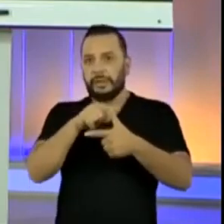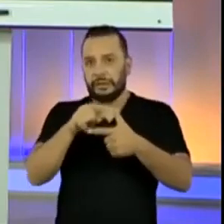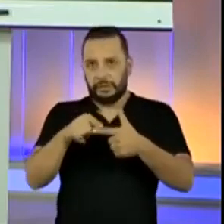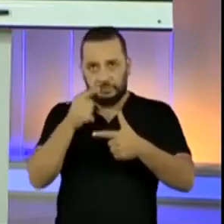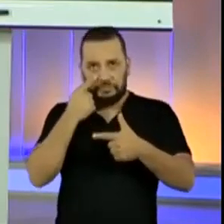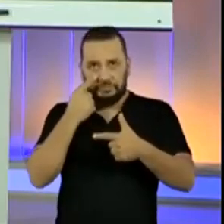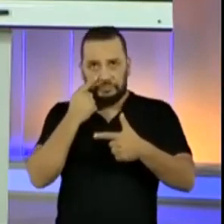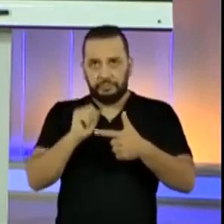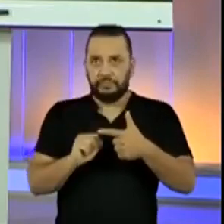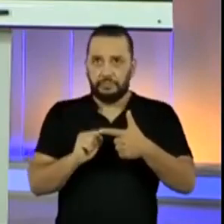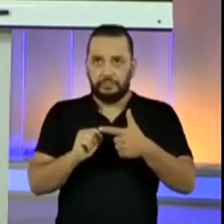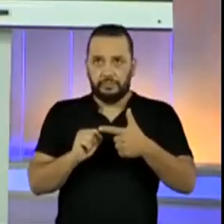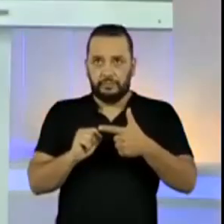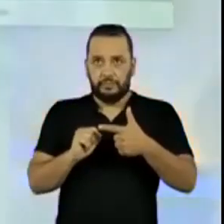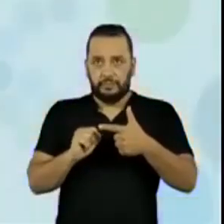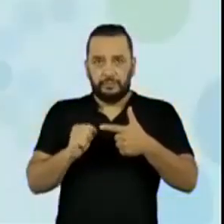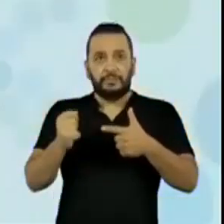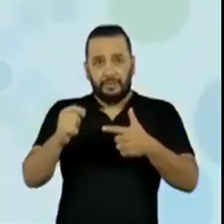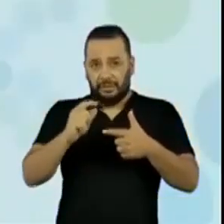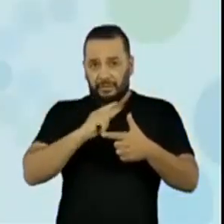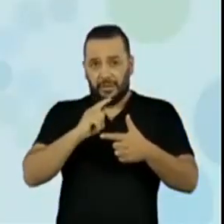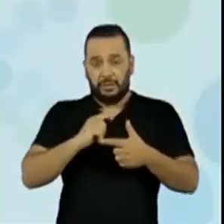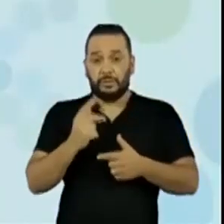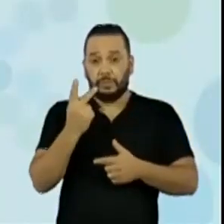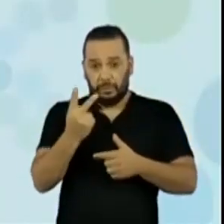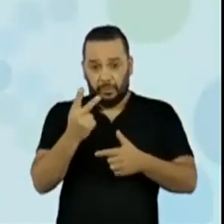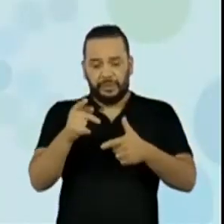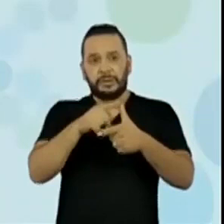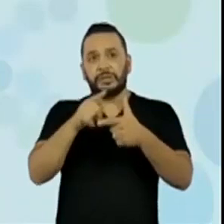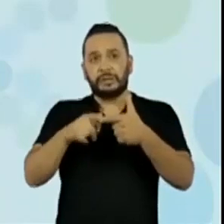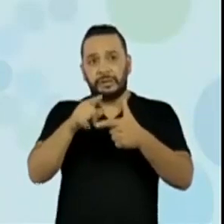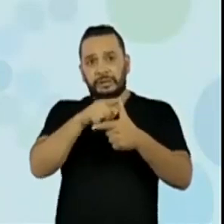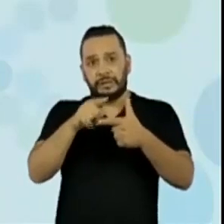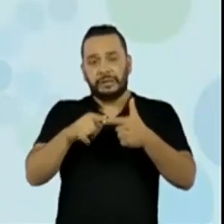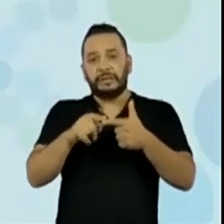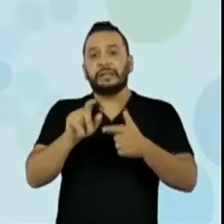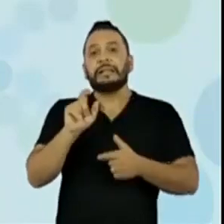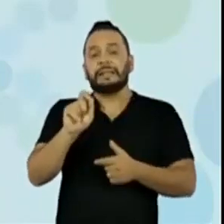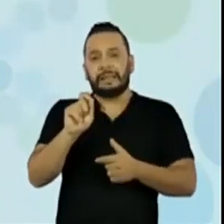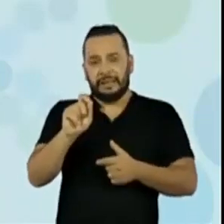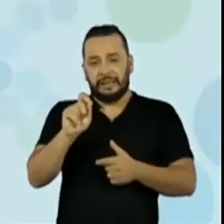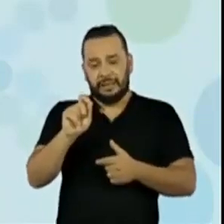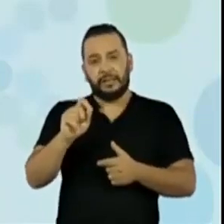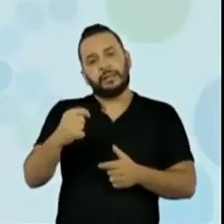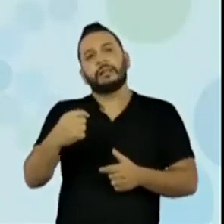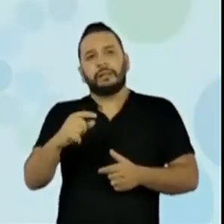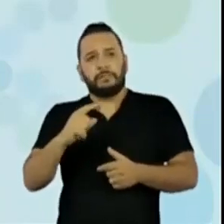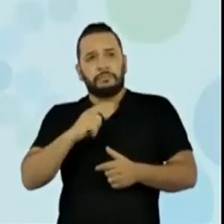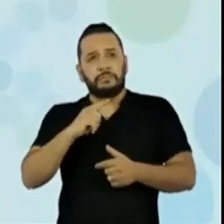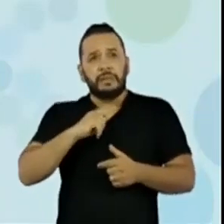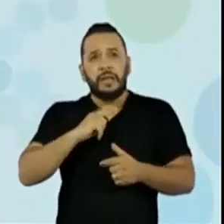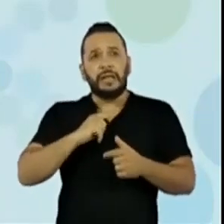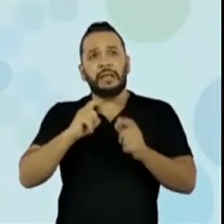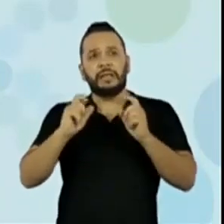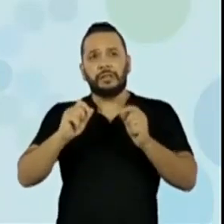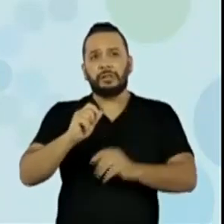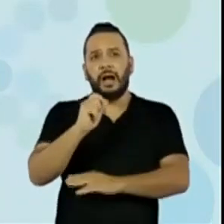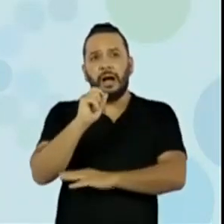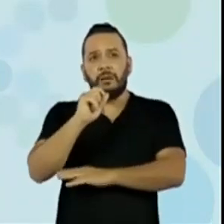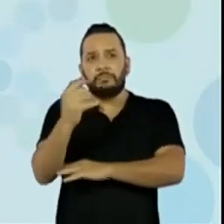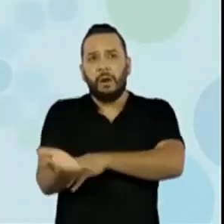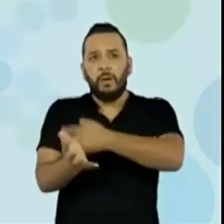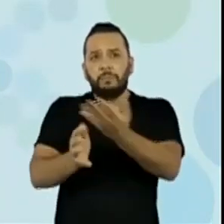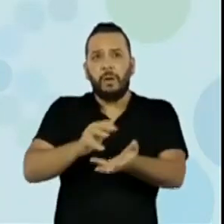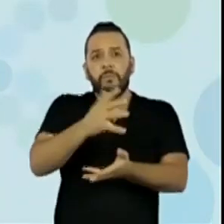Isso. Então vamos lá. Os 2 textos que a gente vai trabalhar hoje são os textos Desmatamento, que é do gênero de